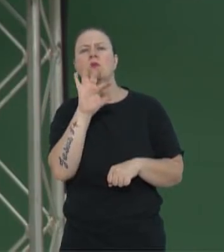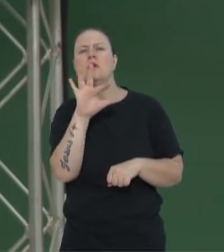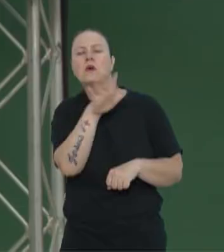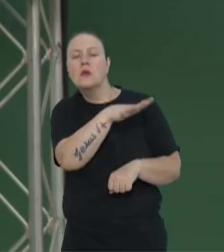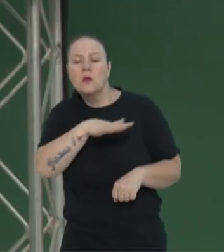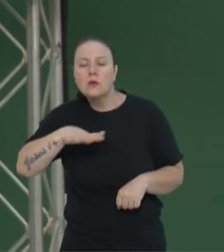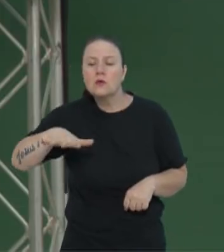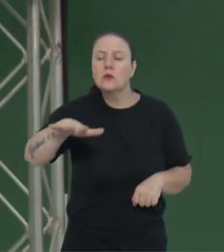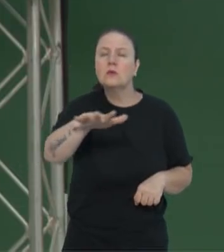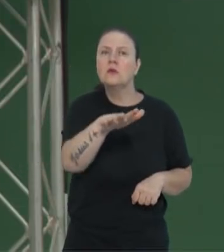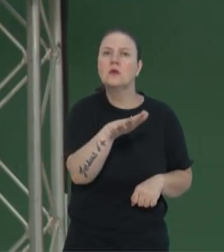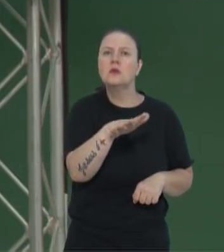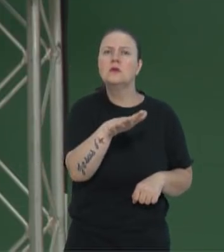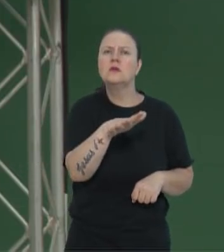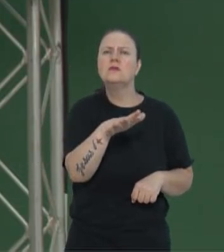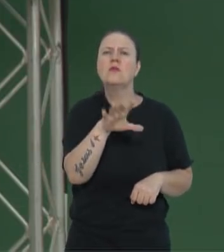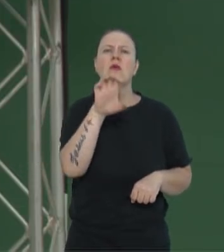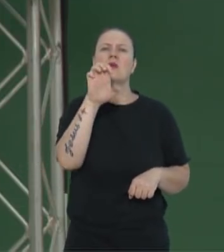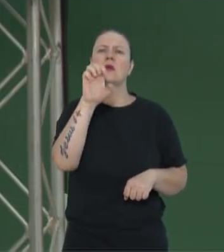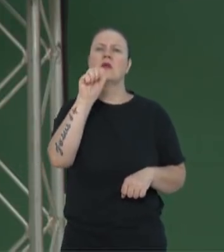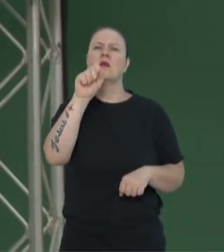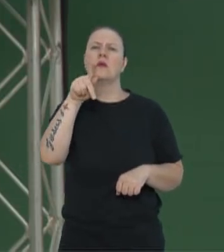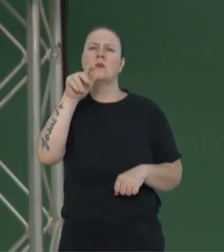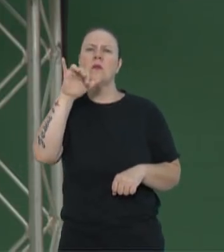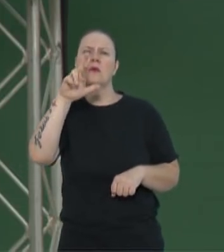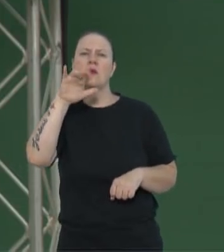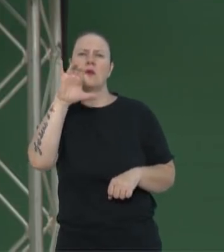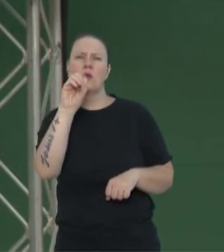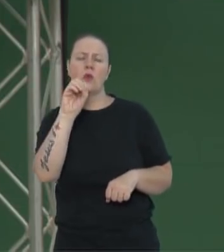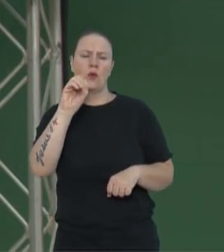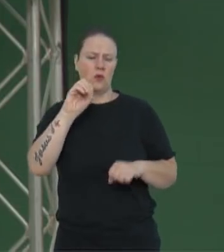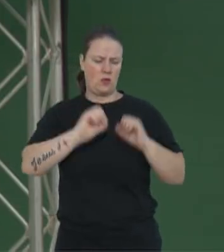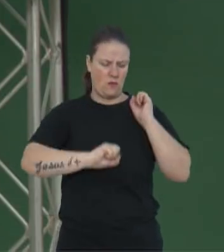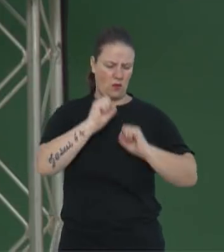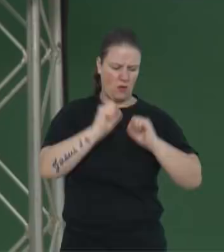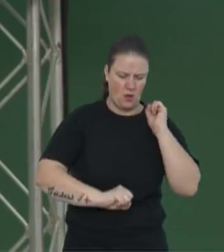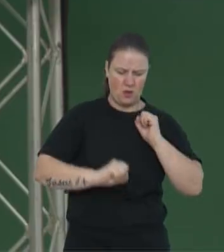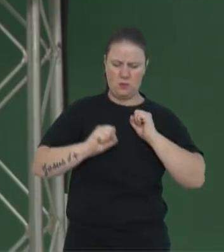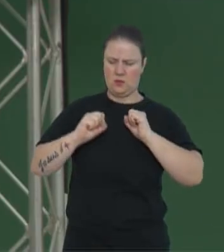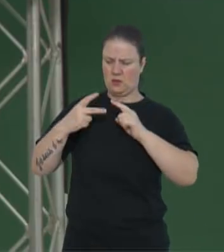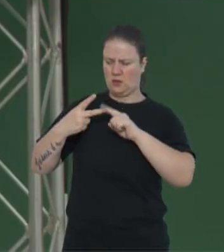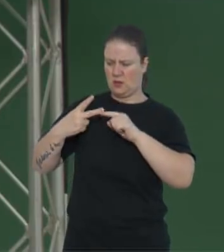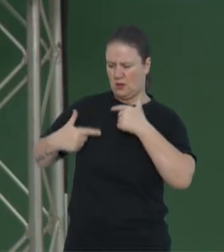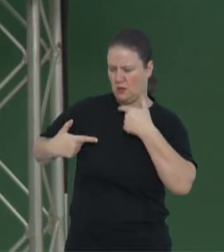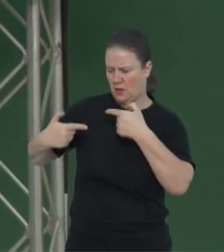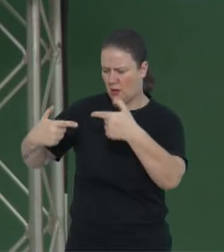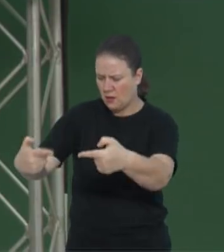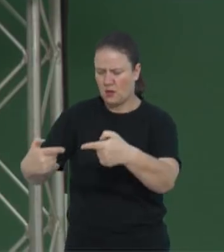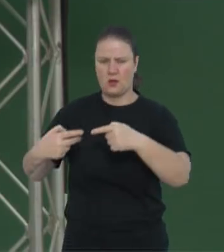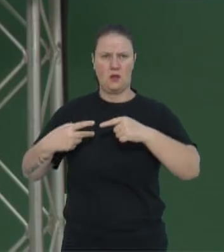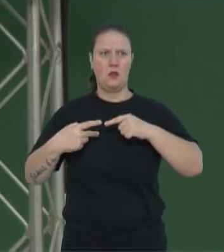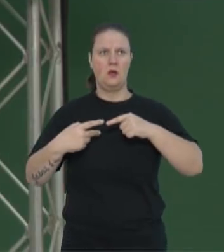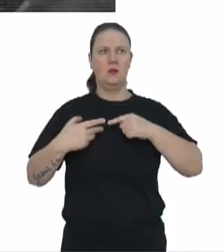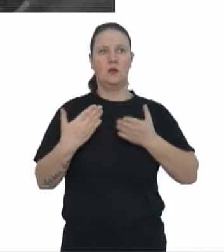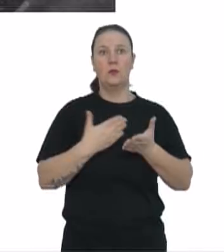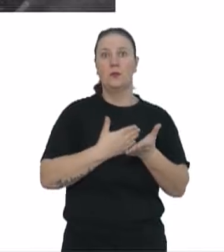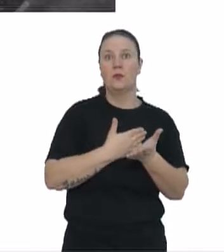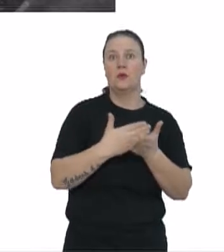ambiente de conflito de guerra, esse ambiente de fábricas, de grande produção, que está do início do século